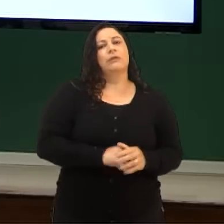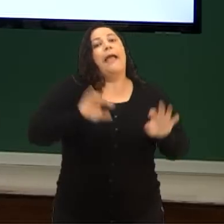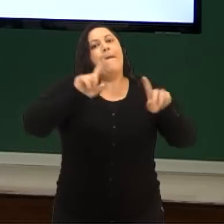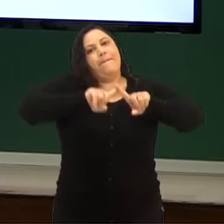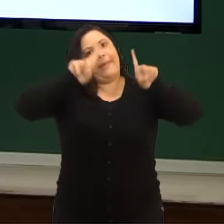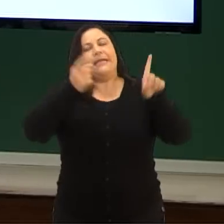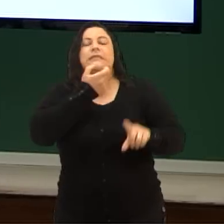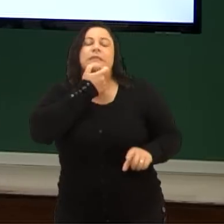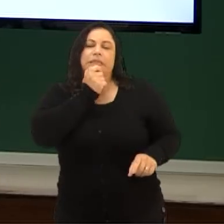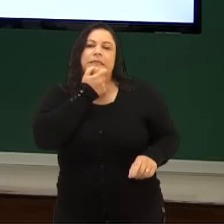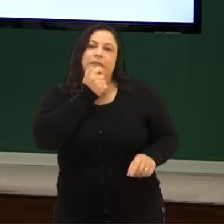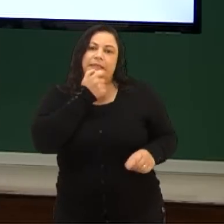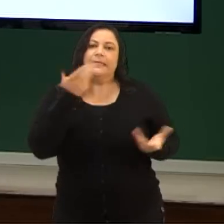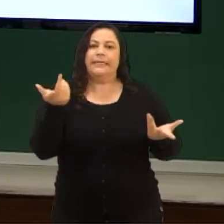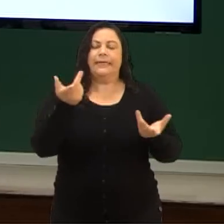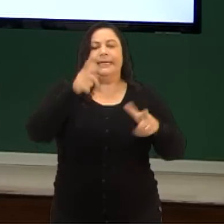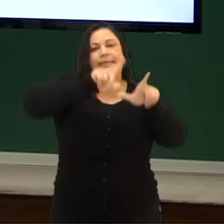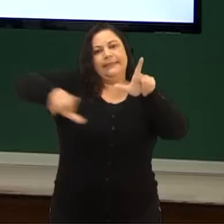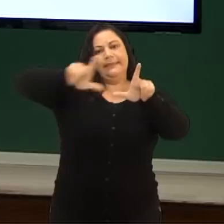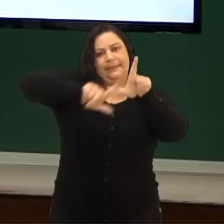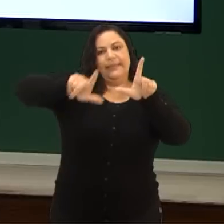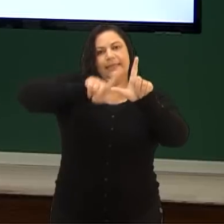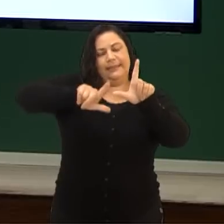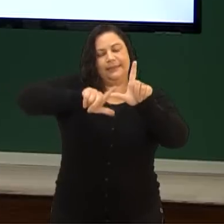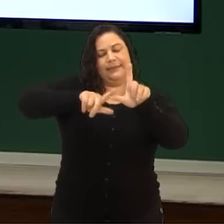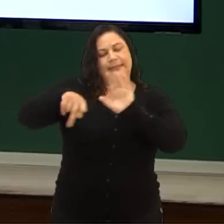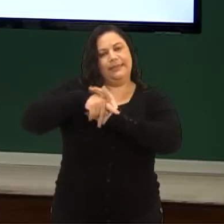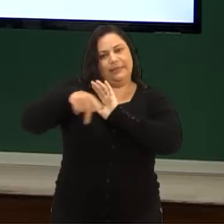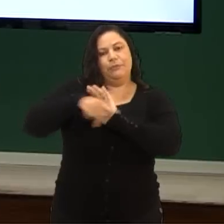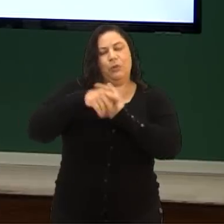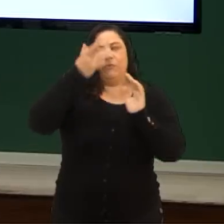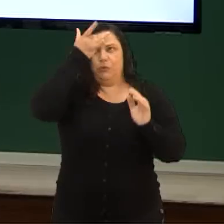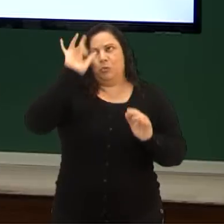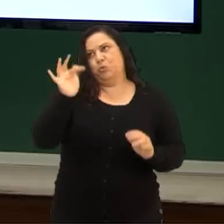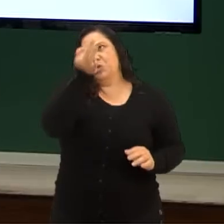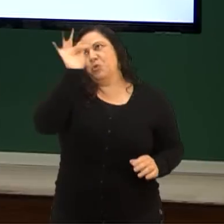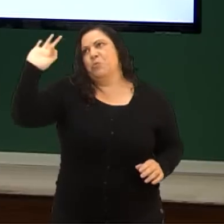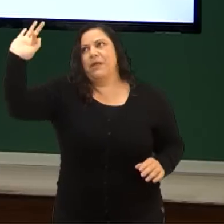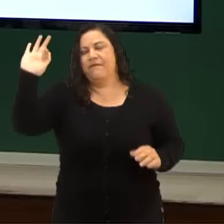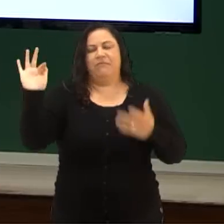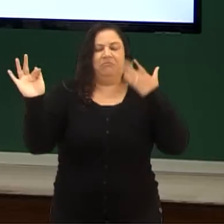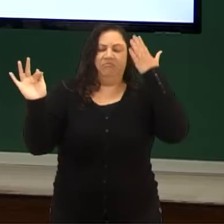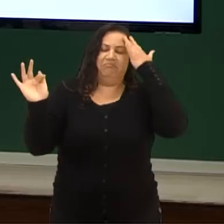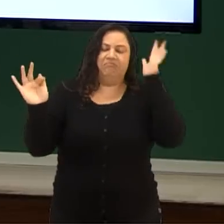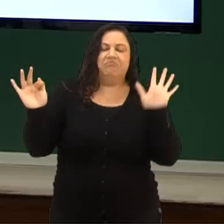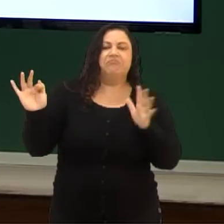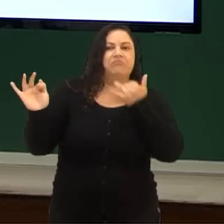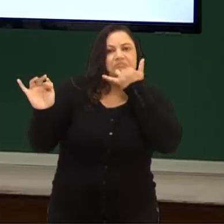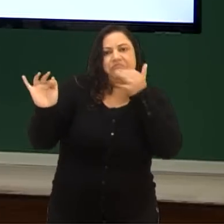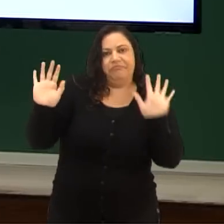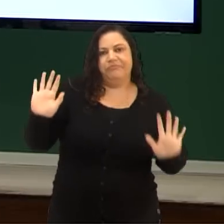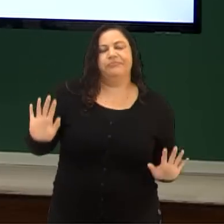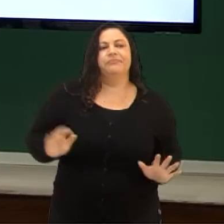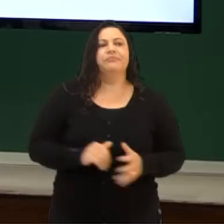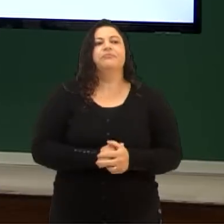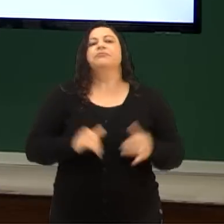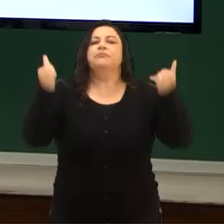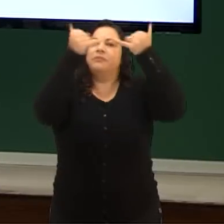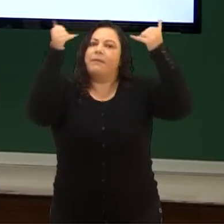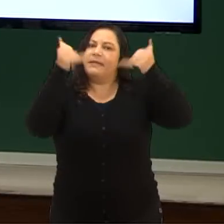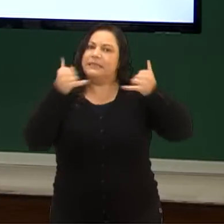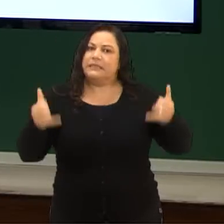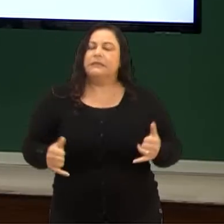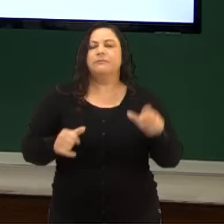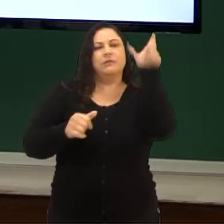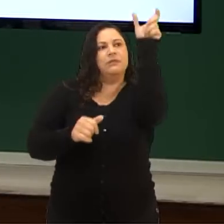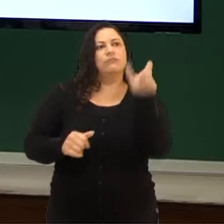ou em francês, o, não sei como que é em francês, desculpa, mas o I e o J vão ser sempre linha em colunas. Preste